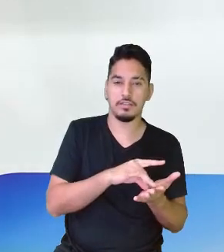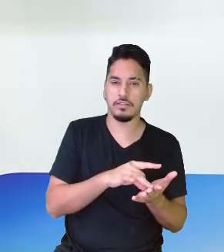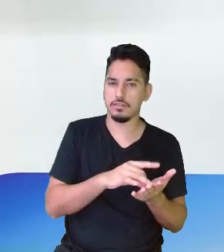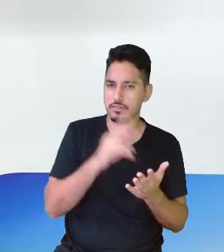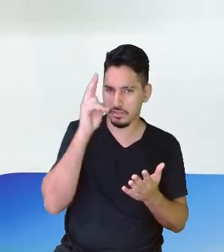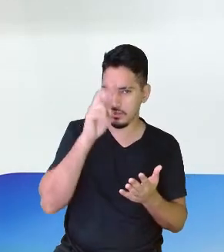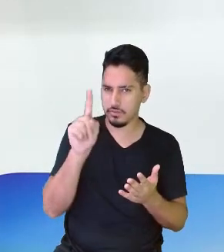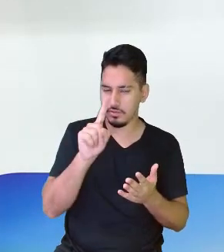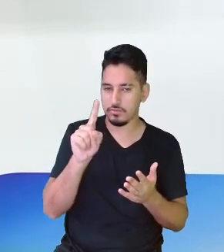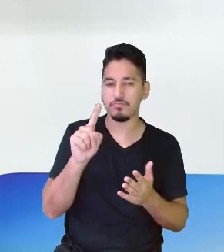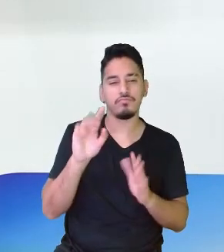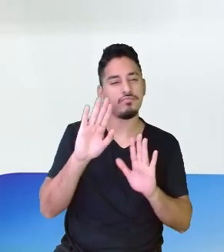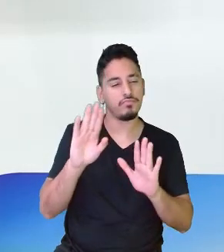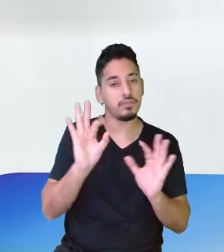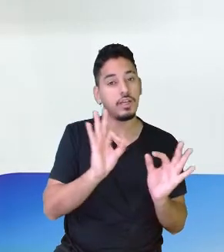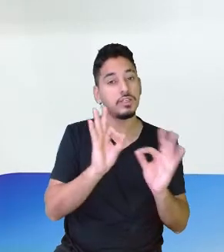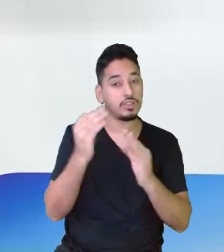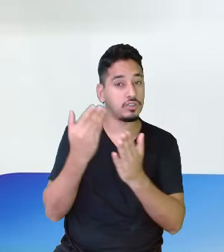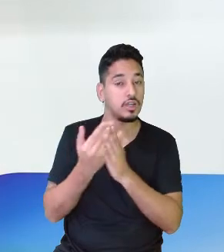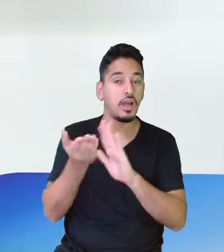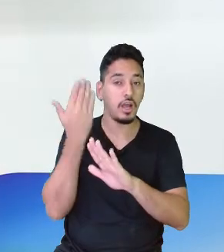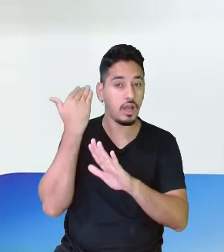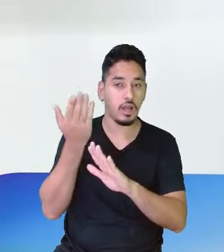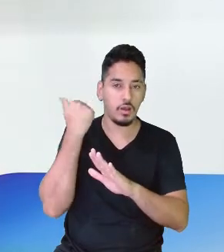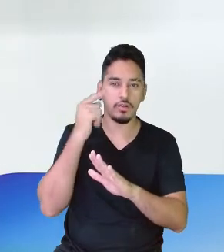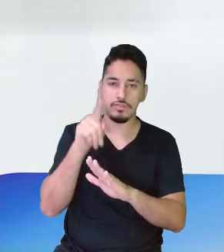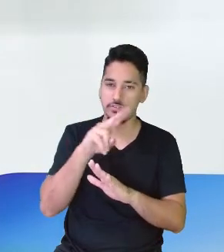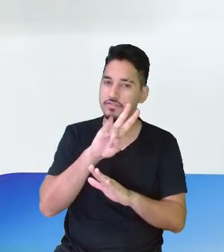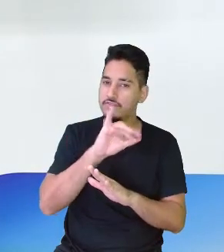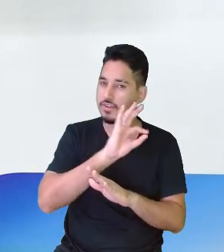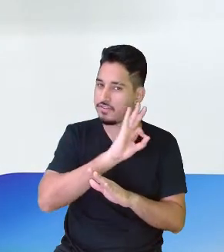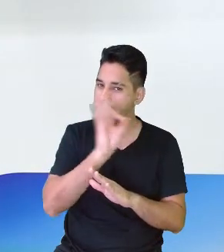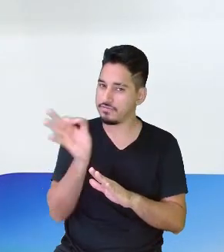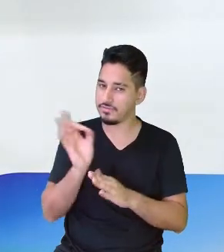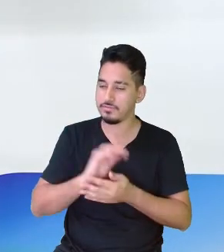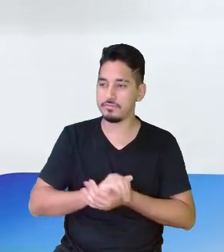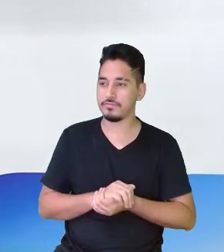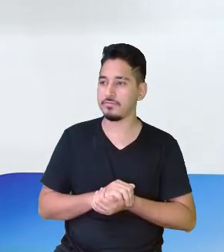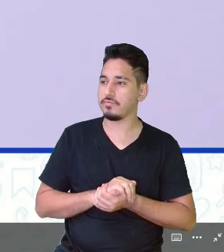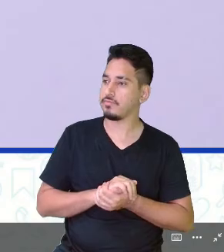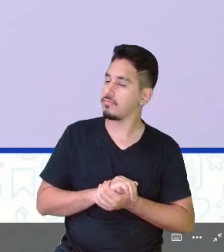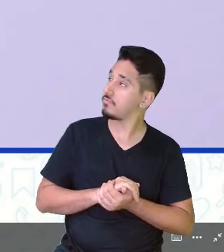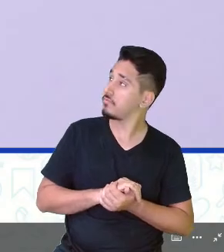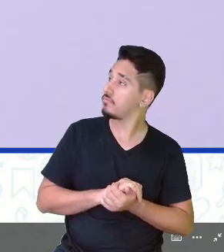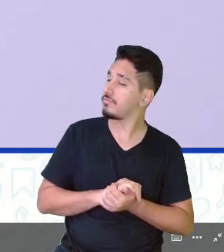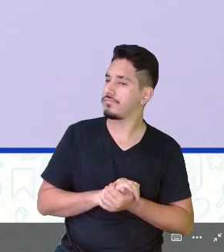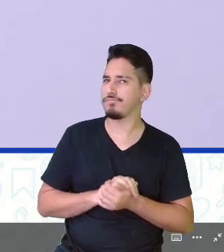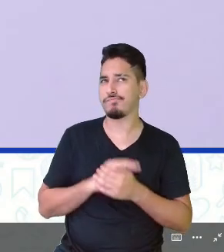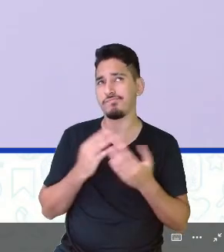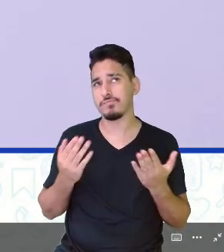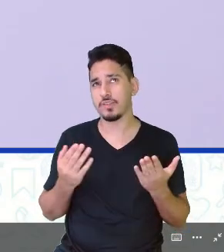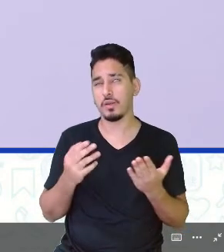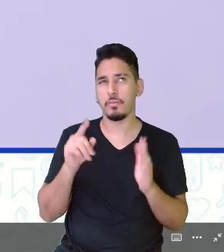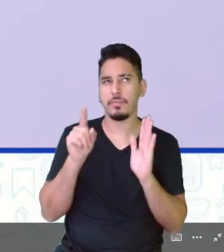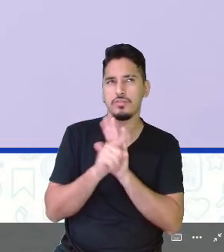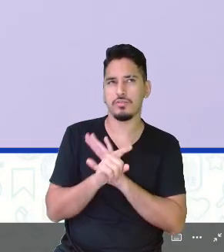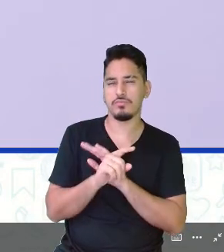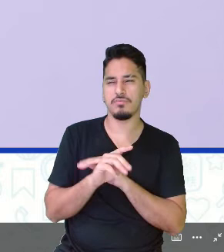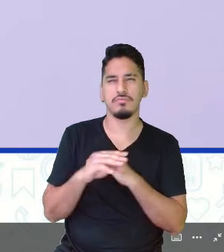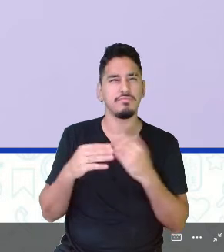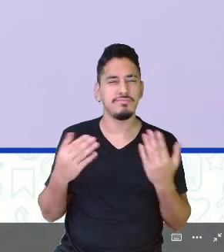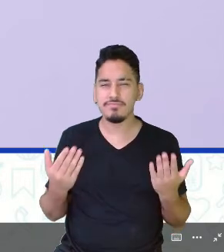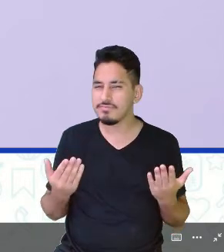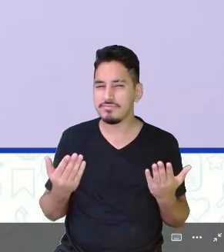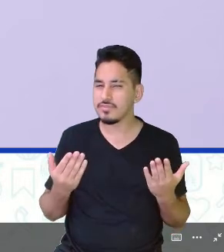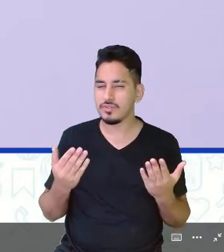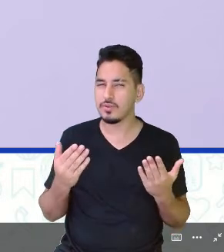lembram, pode ir na última aula, tá certo? E aí vocês podem checar. Tá, aí você pode perguntar, tá, Camille, mas qual é o ponto de